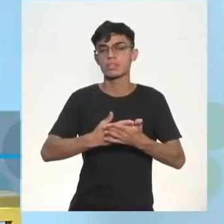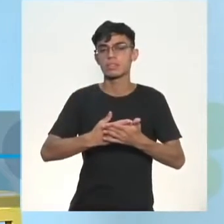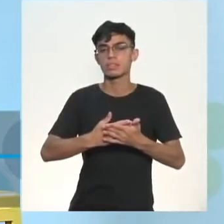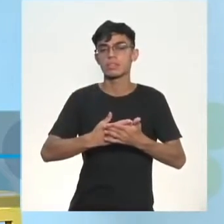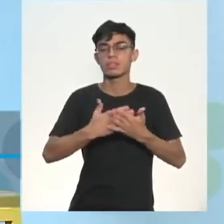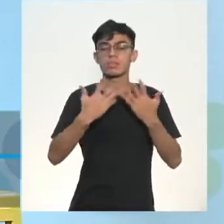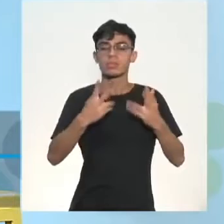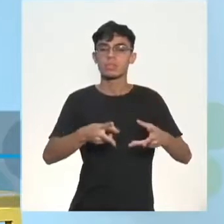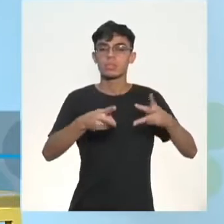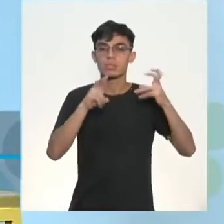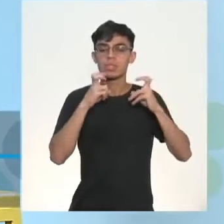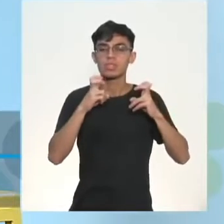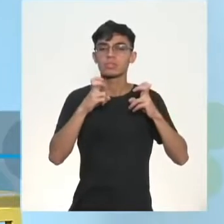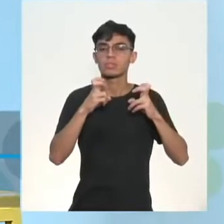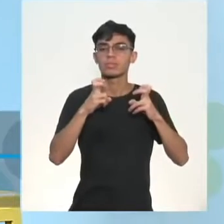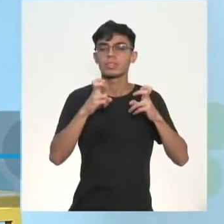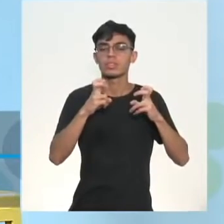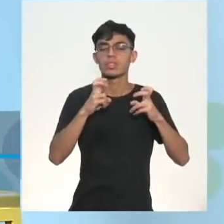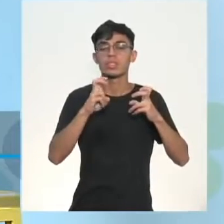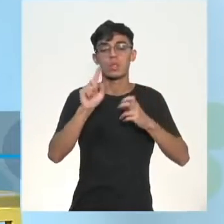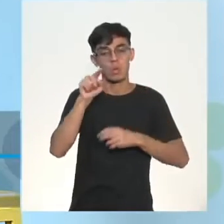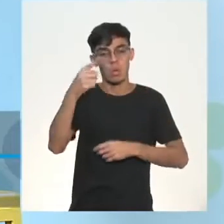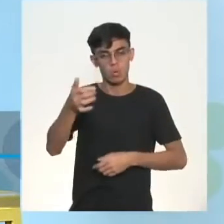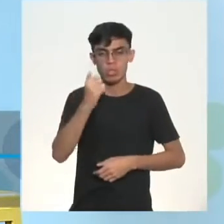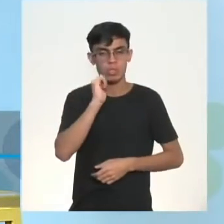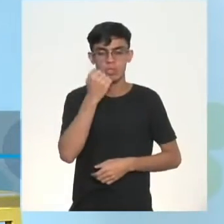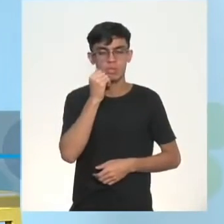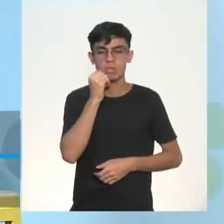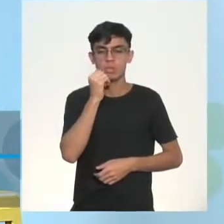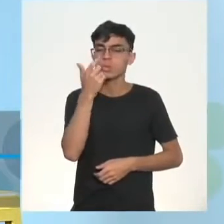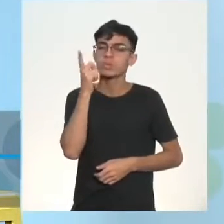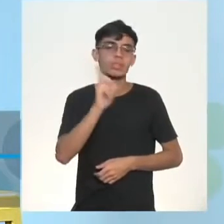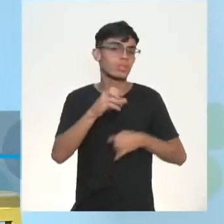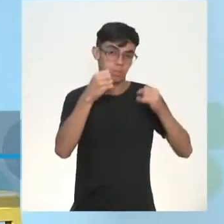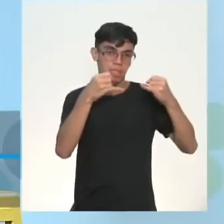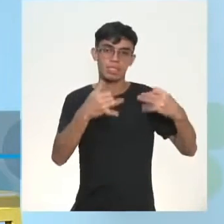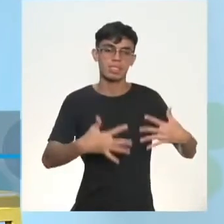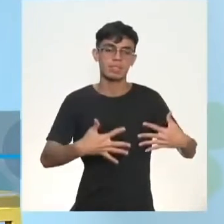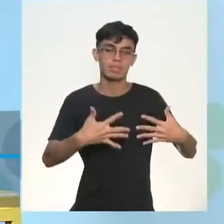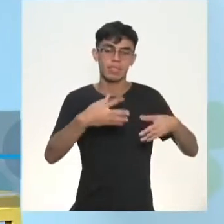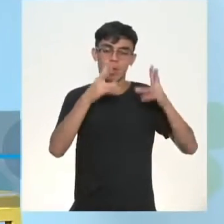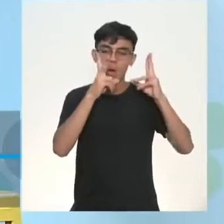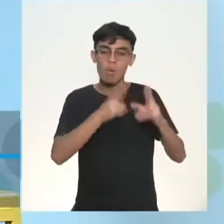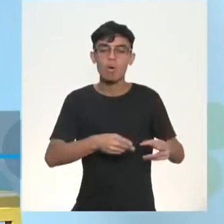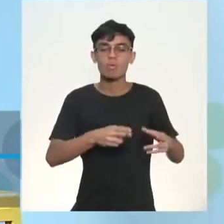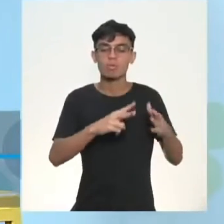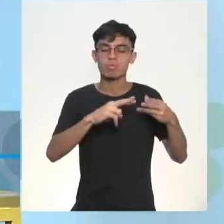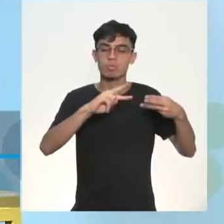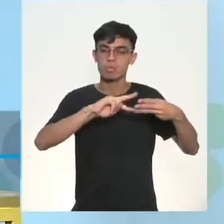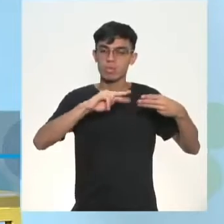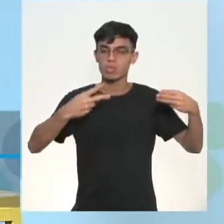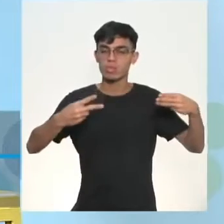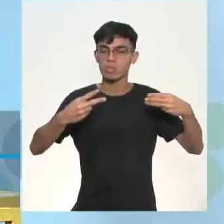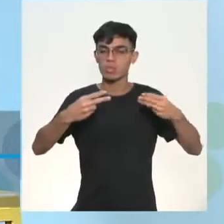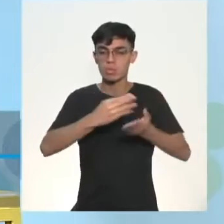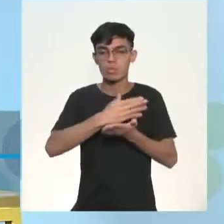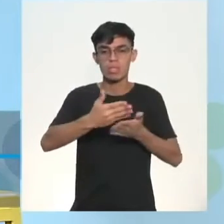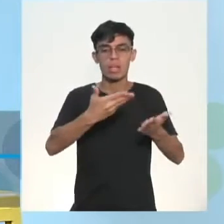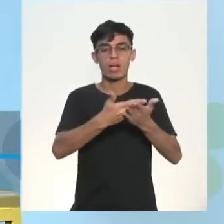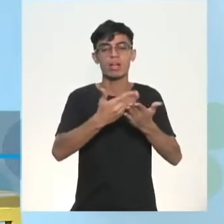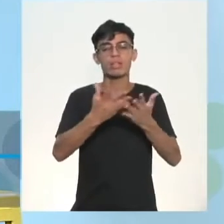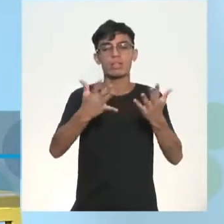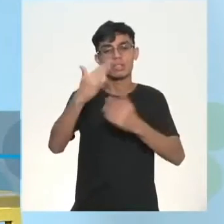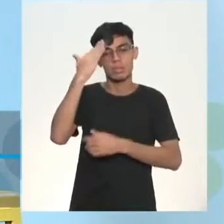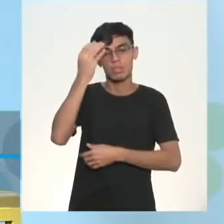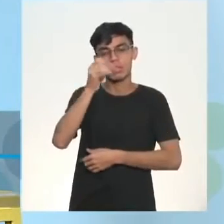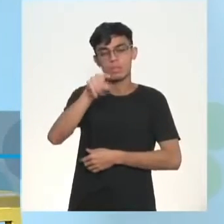conseguiram explicar com extrema maestria. Então, para começar essa aula, eu quero saber se você sabe alguma coisa sobre o Gregor